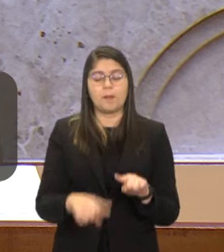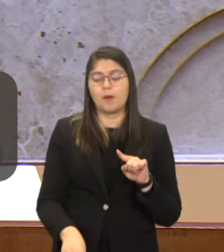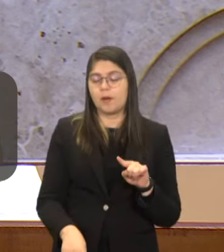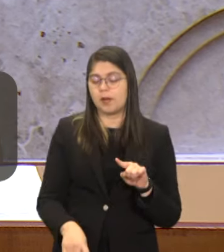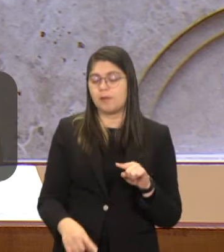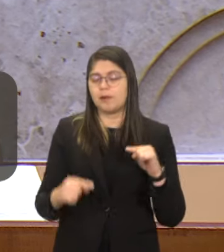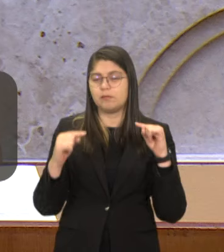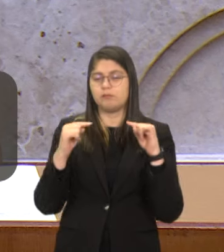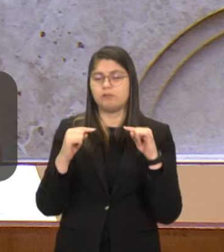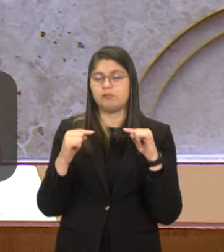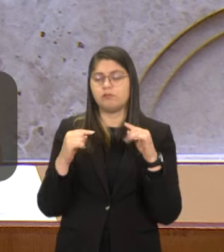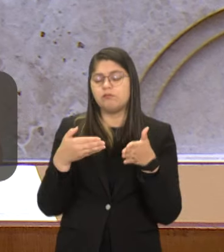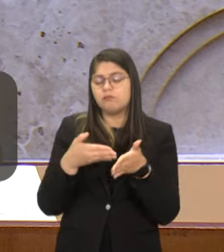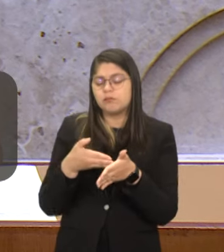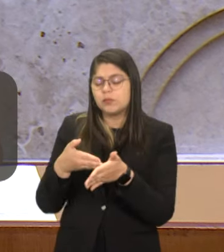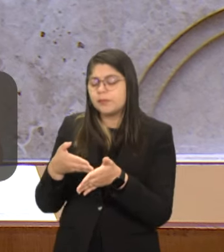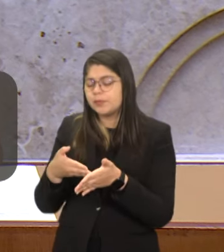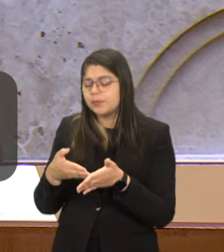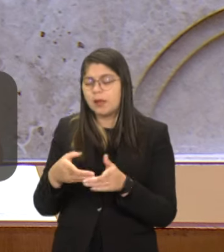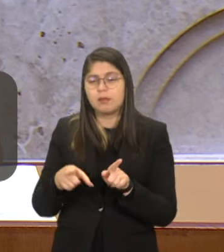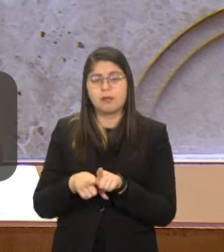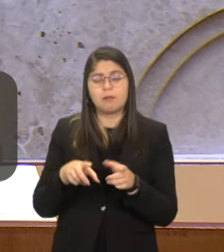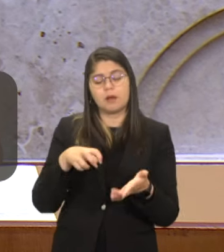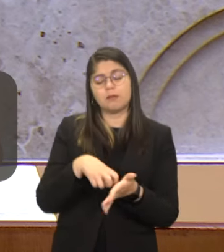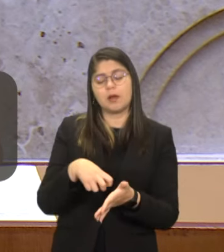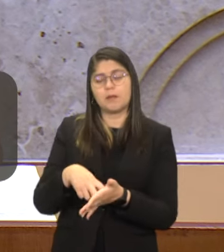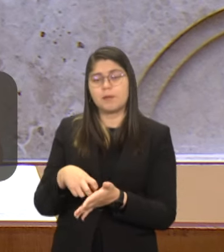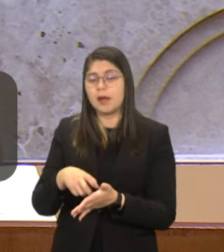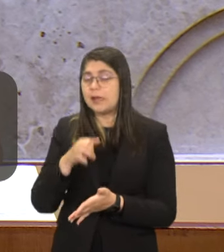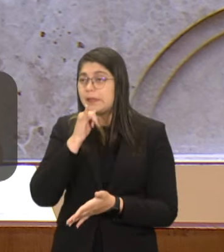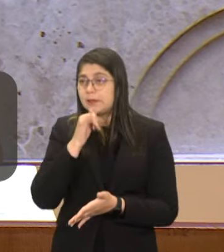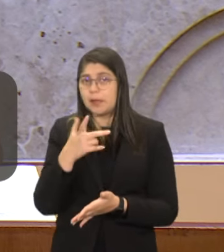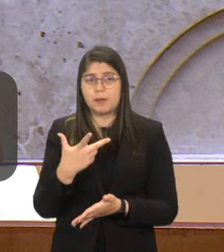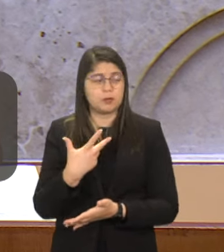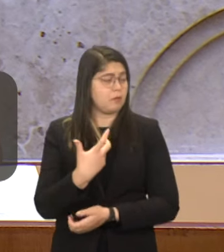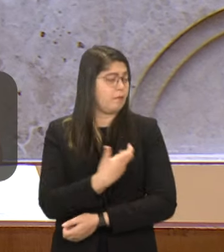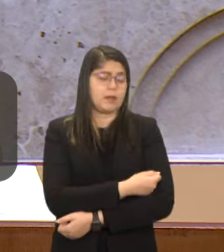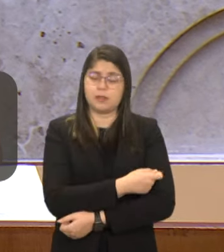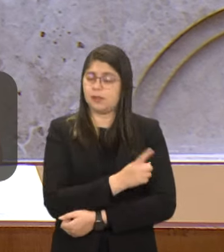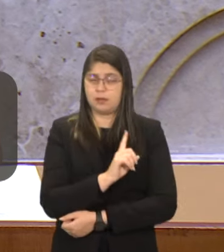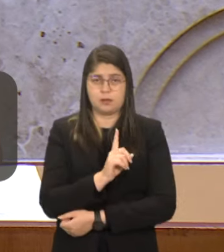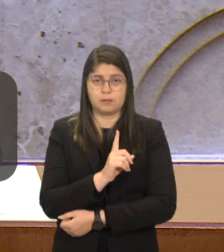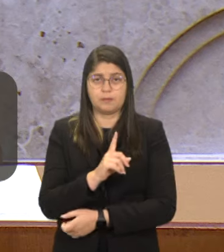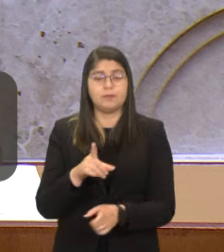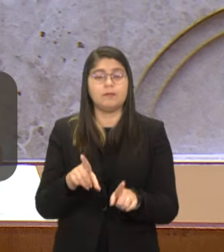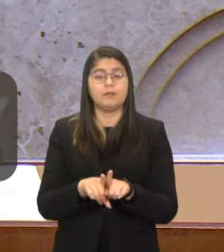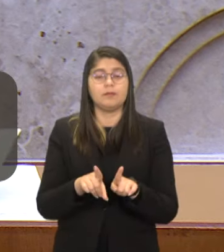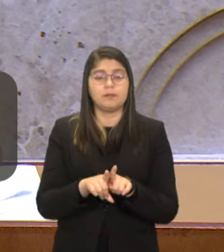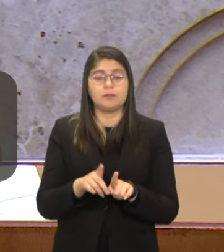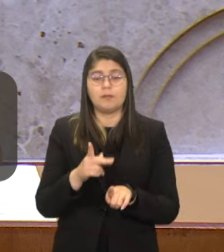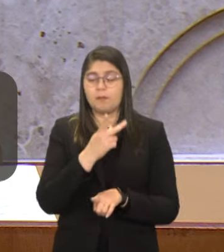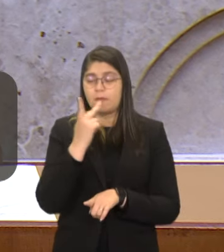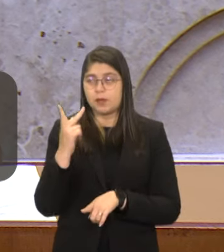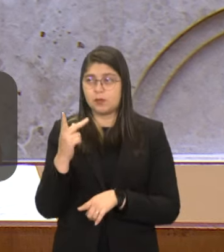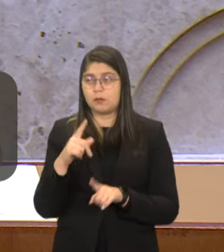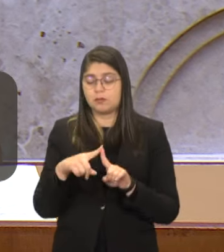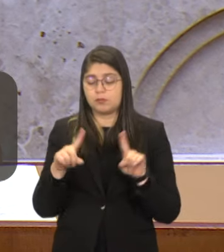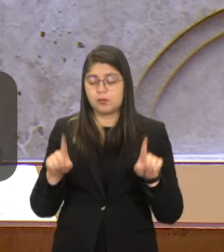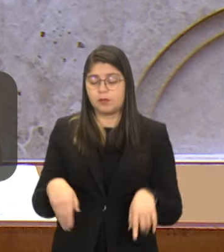de restrições e sanções contra pessoas não vacinadas, inclusive agentes e servidores